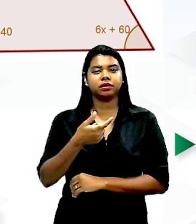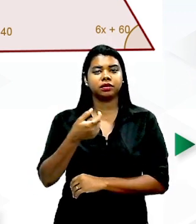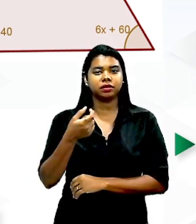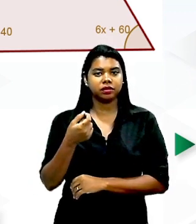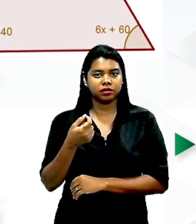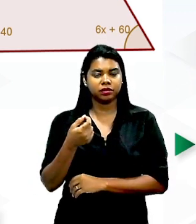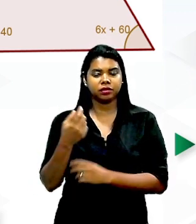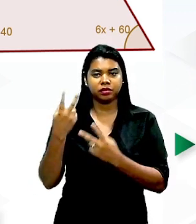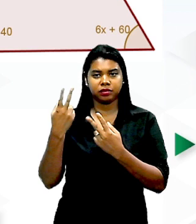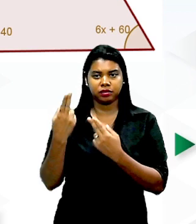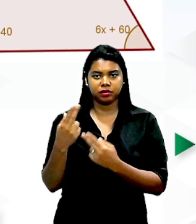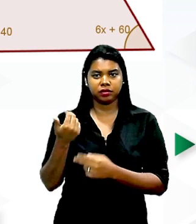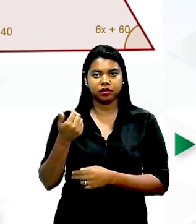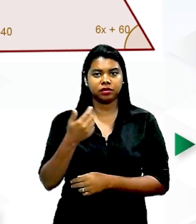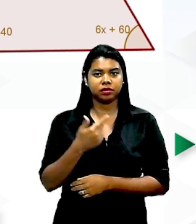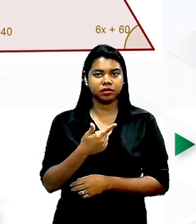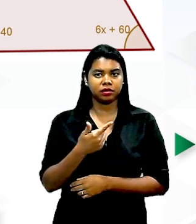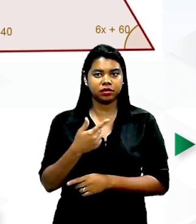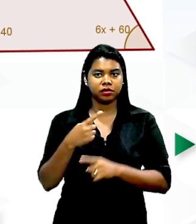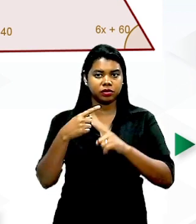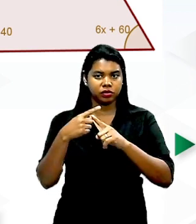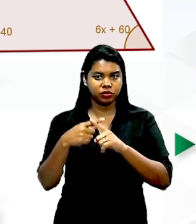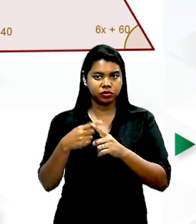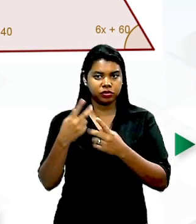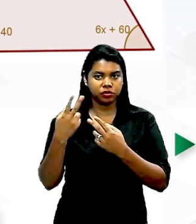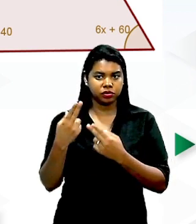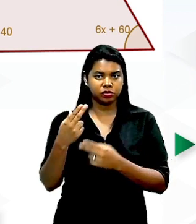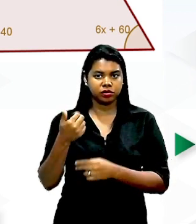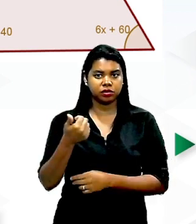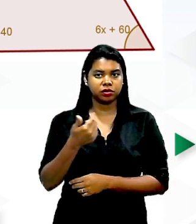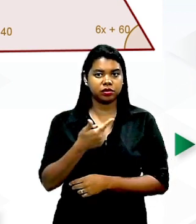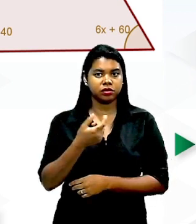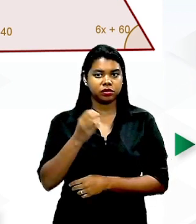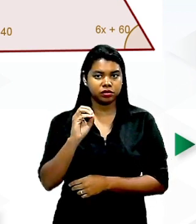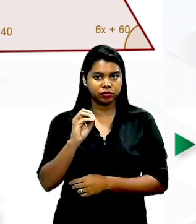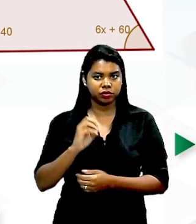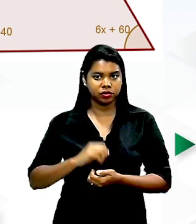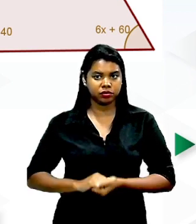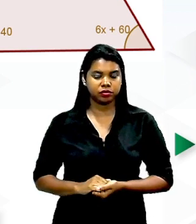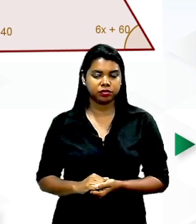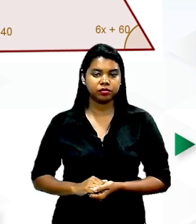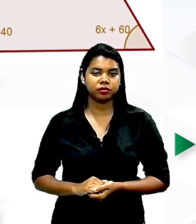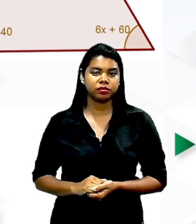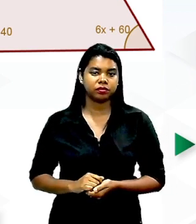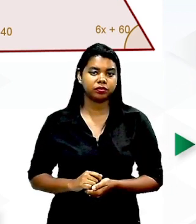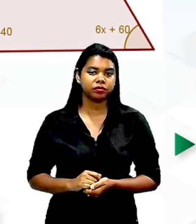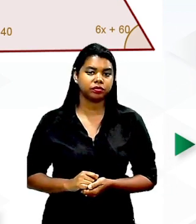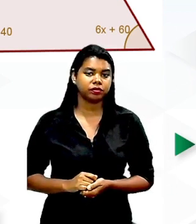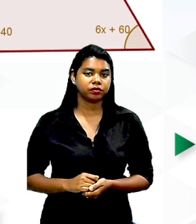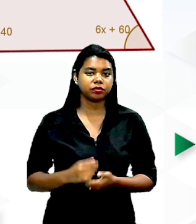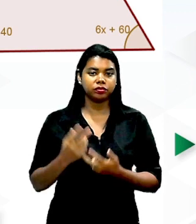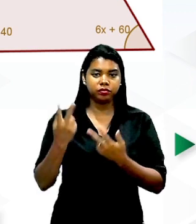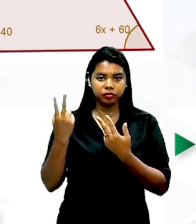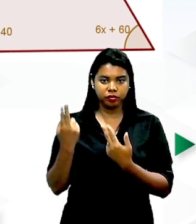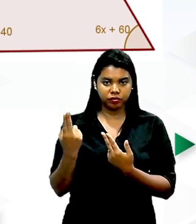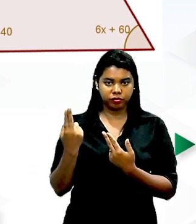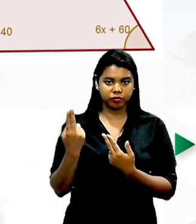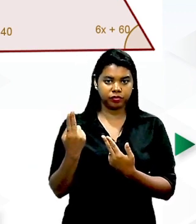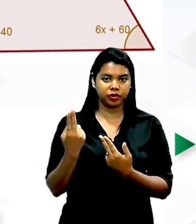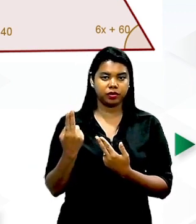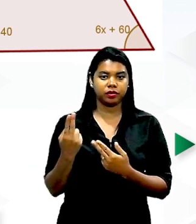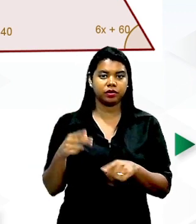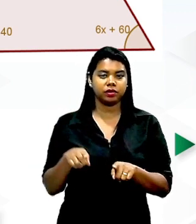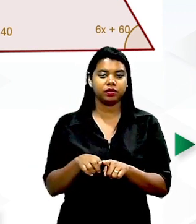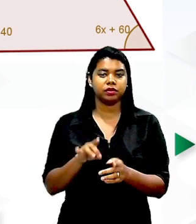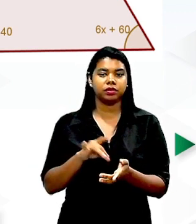12x, como 12x igual a 180 menos 120. Tanto faz, tá? Esse sinal de igualdade, que a gente chama de equidade,